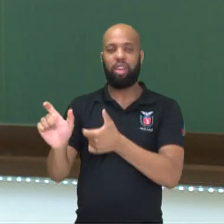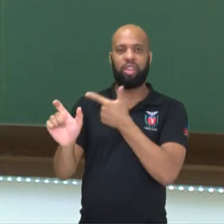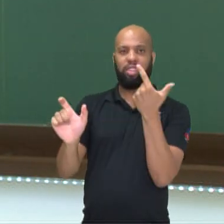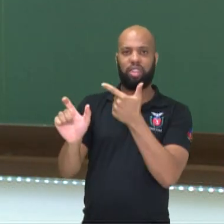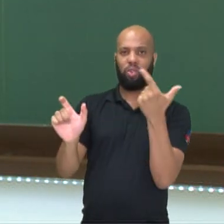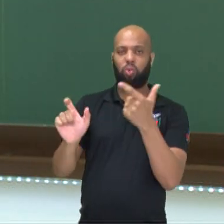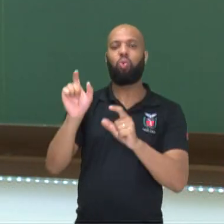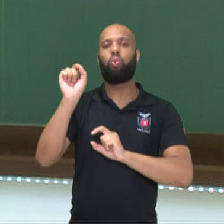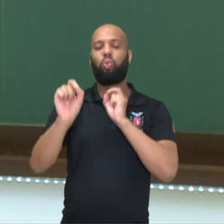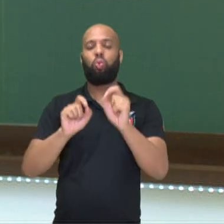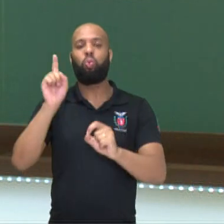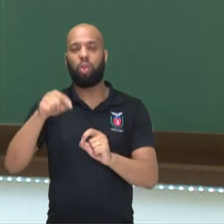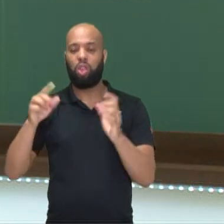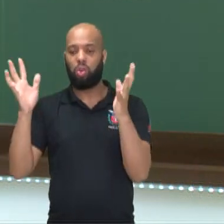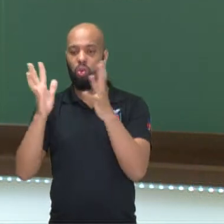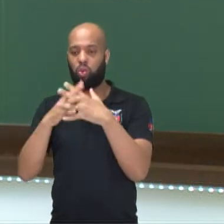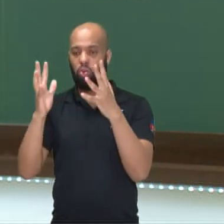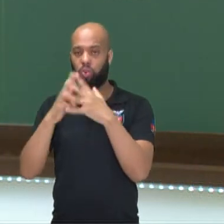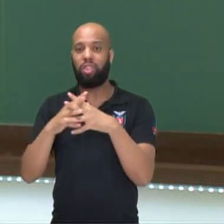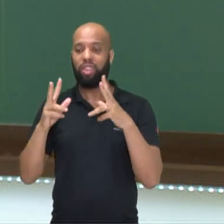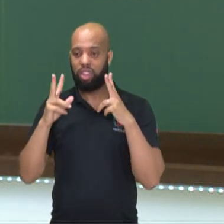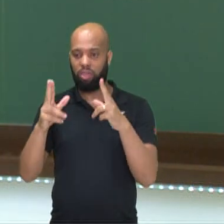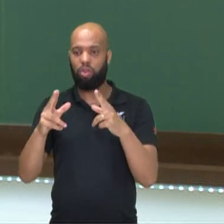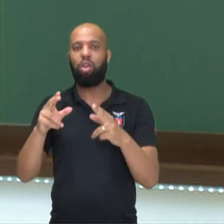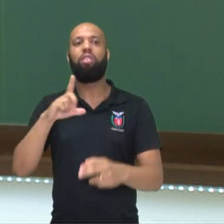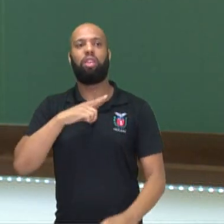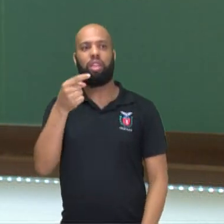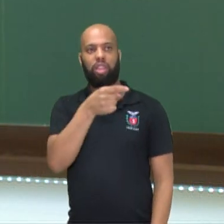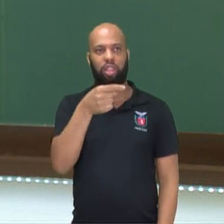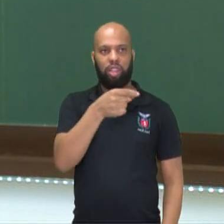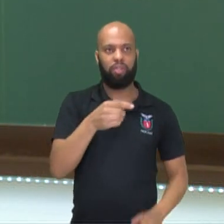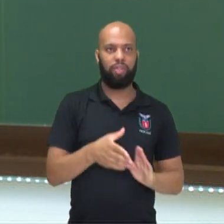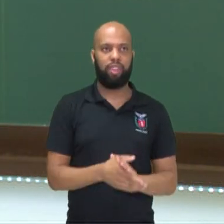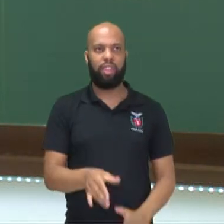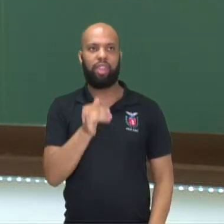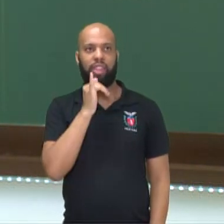consoante igual à do prefixo, ocorre hífen.